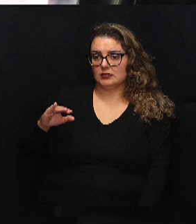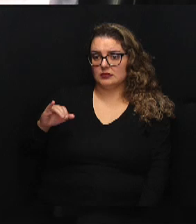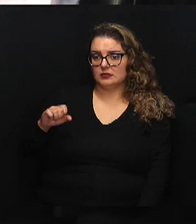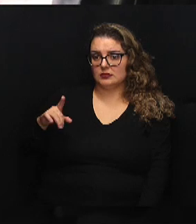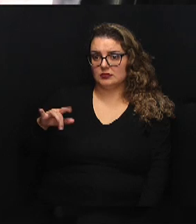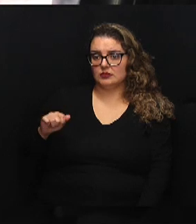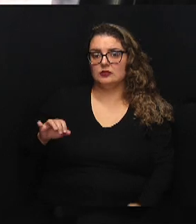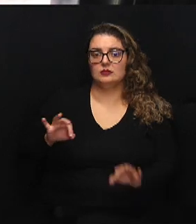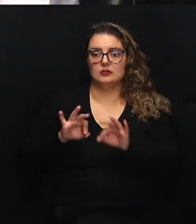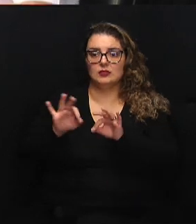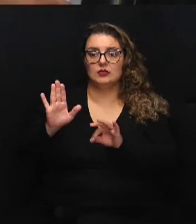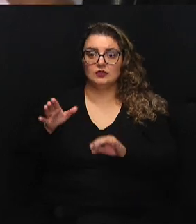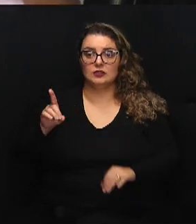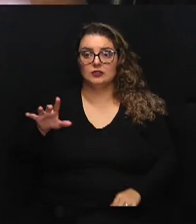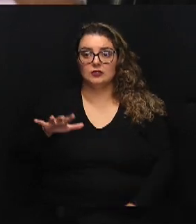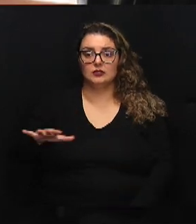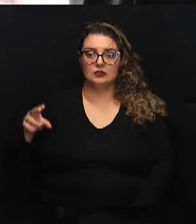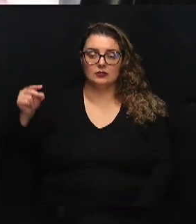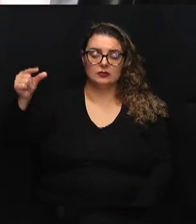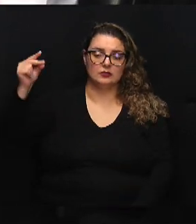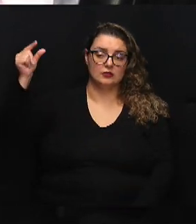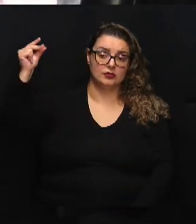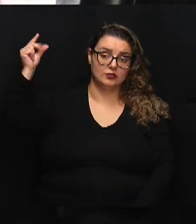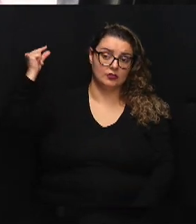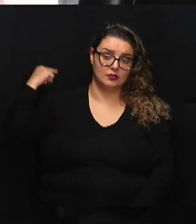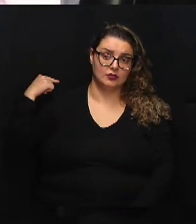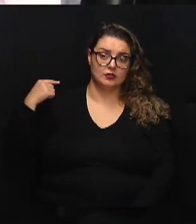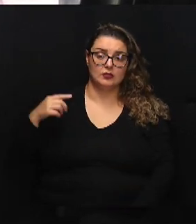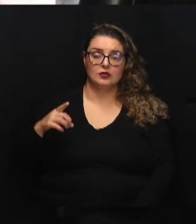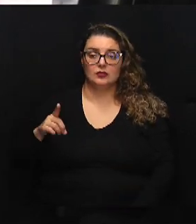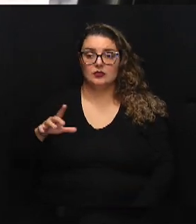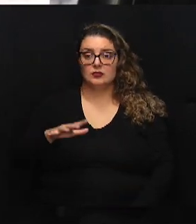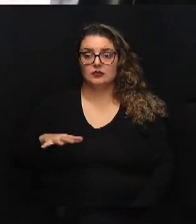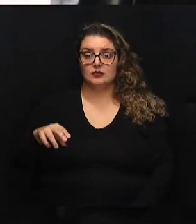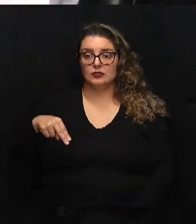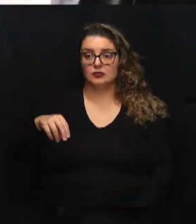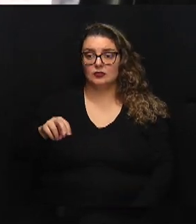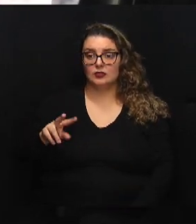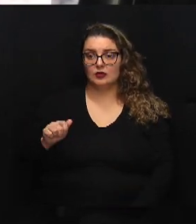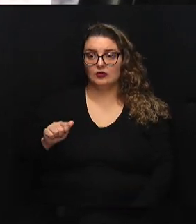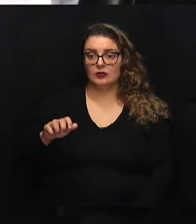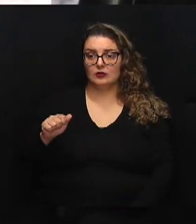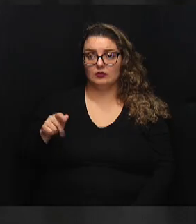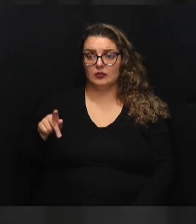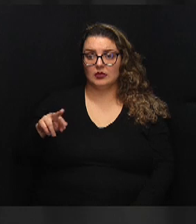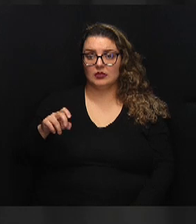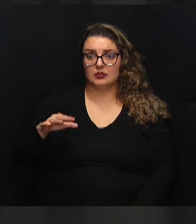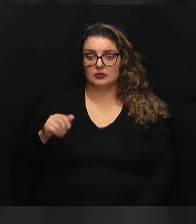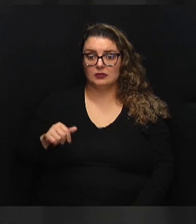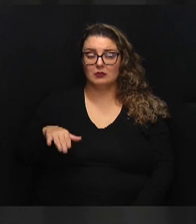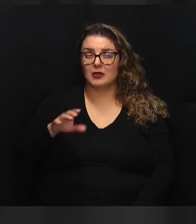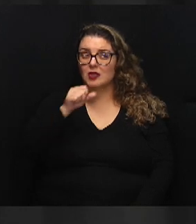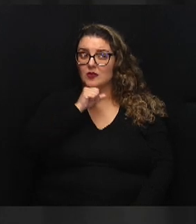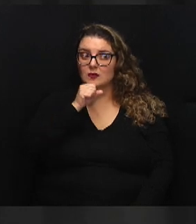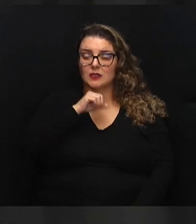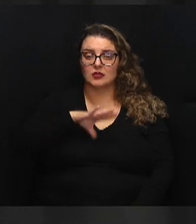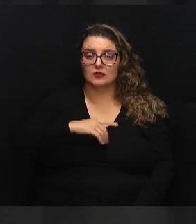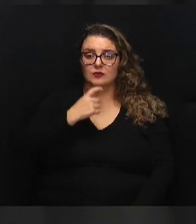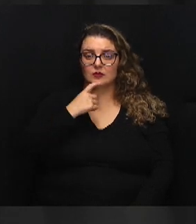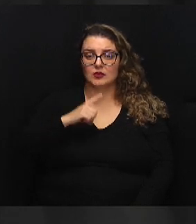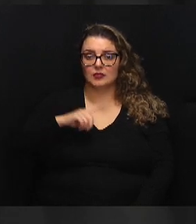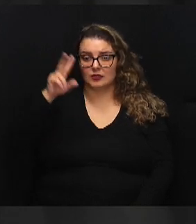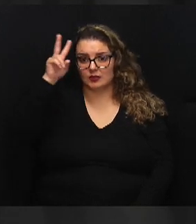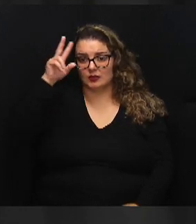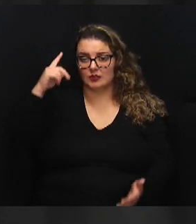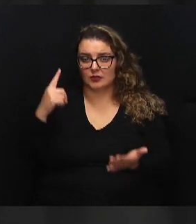ela já era um distrito. O distrito de Nova Aparecida deve ser o distrito mais antigo de Campinas. Sim. Eu tenho a história em livros